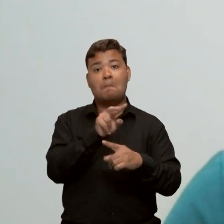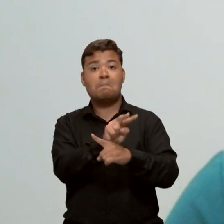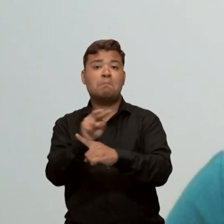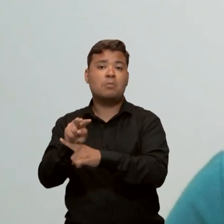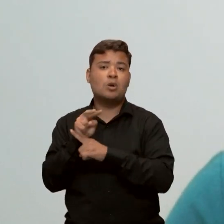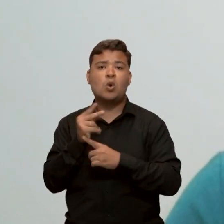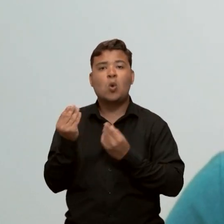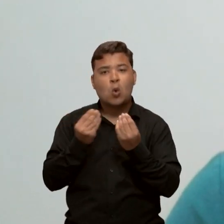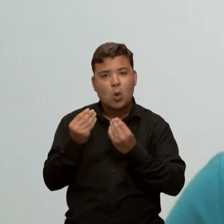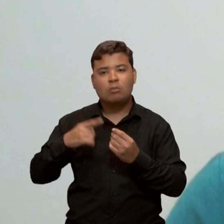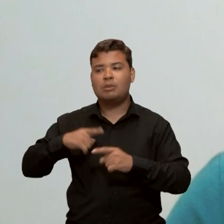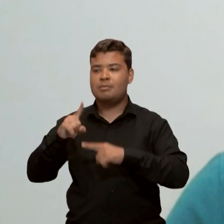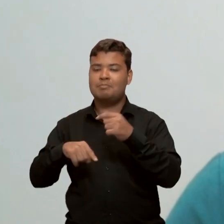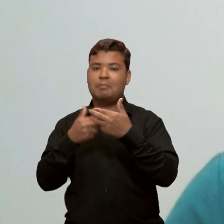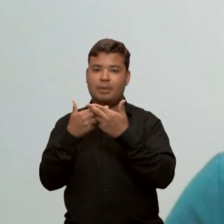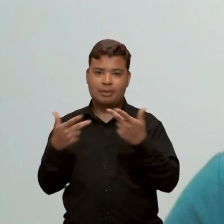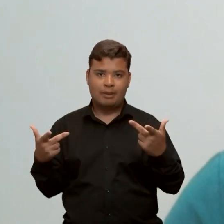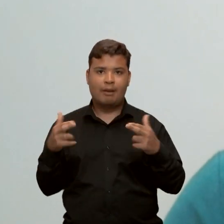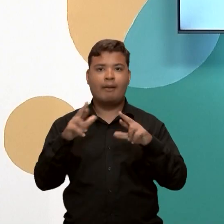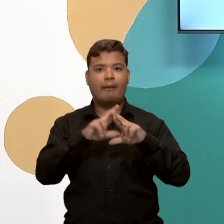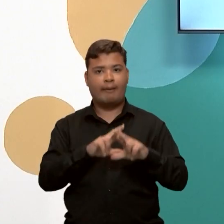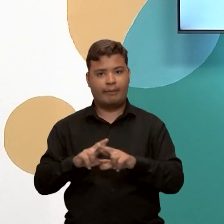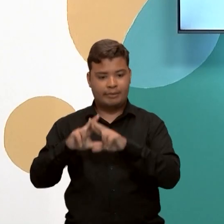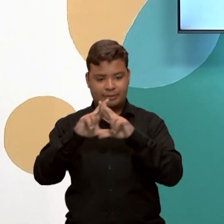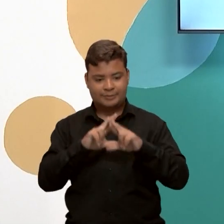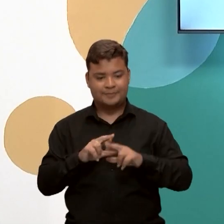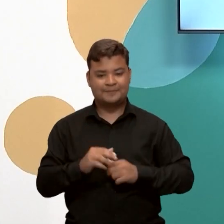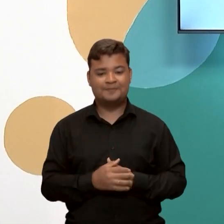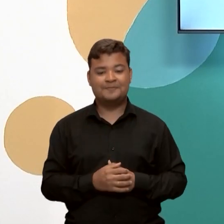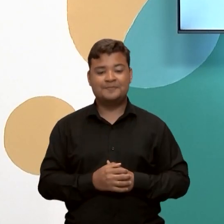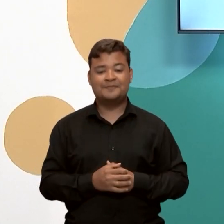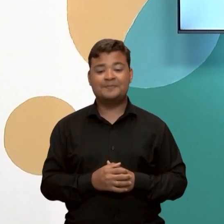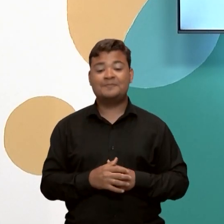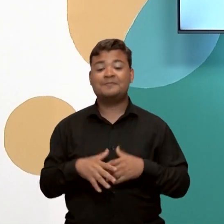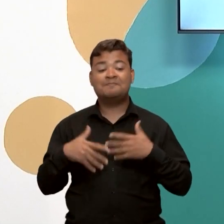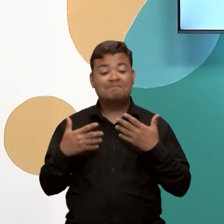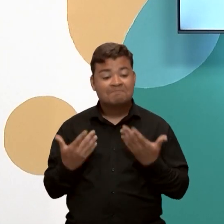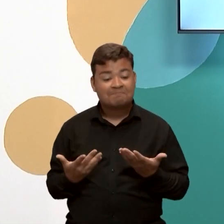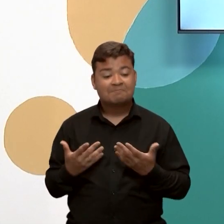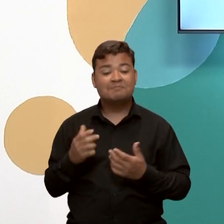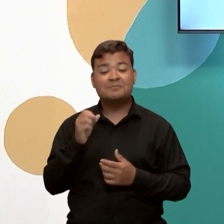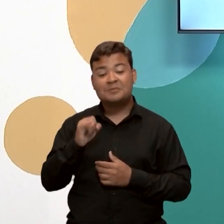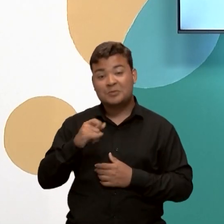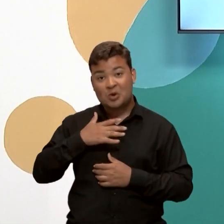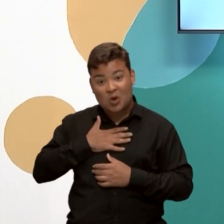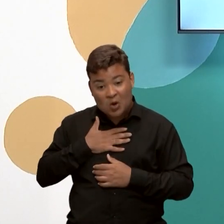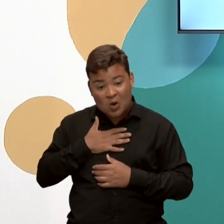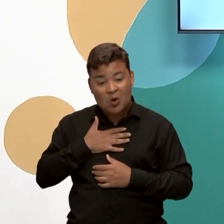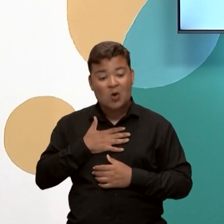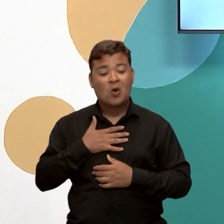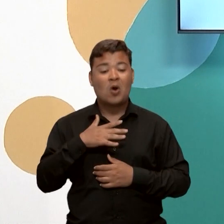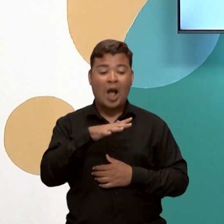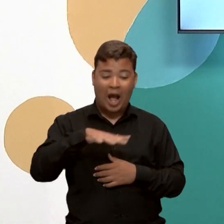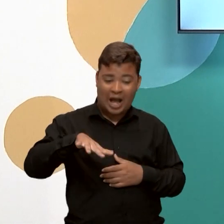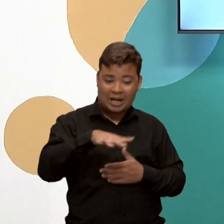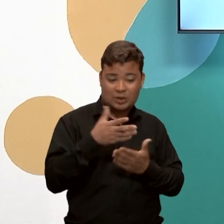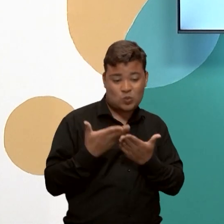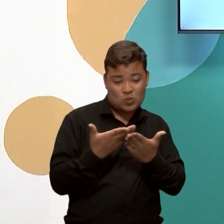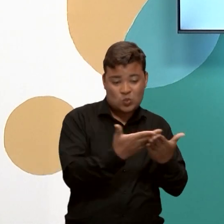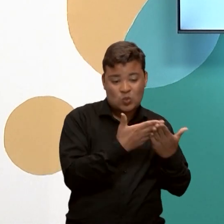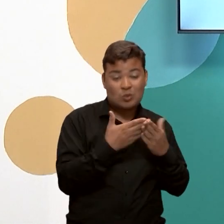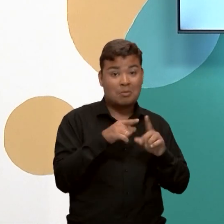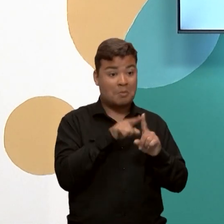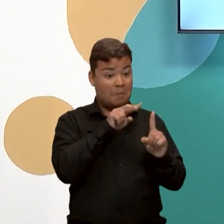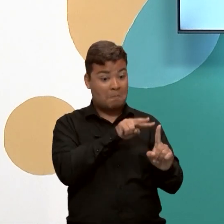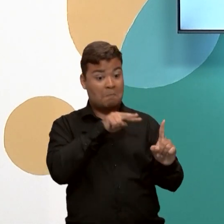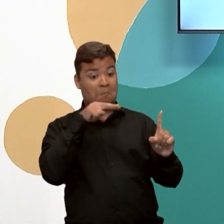da reciclagem de materiais. Então, quem gostar desse tipo de material, de estudo e de